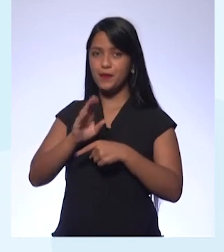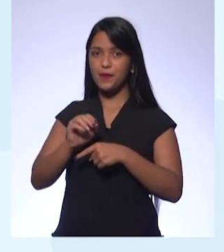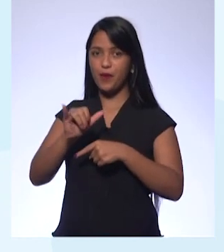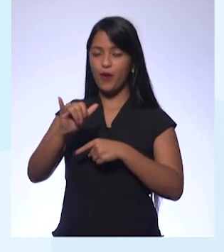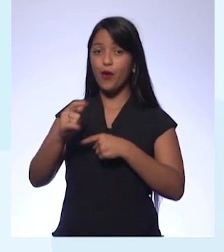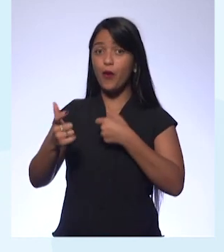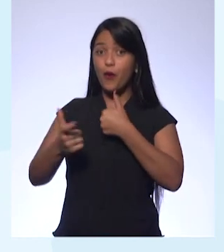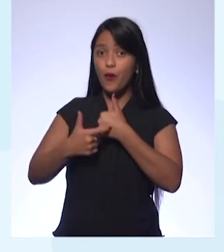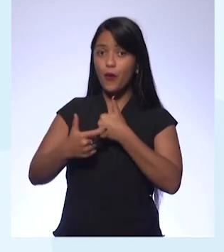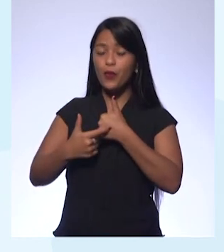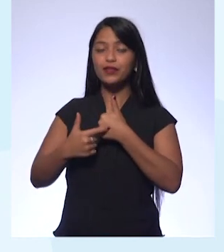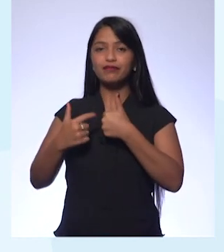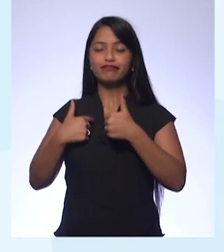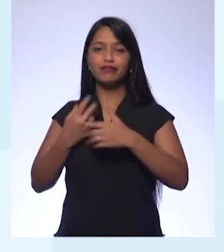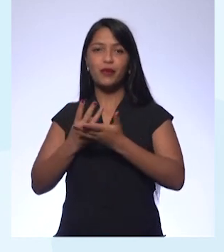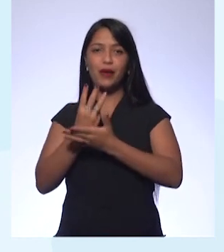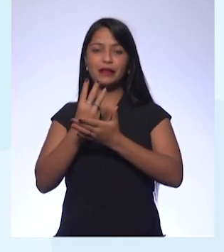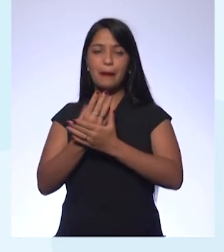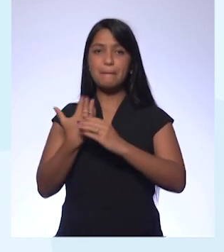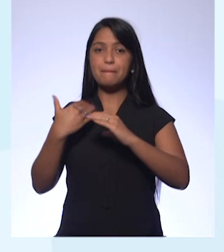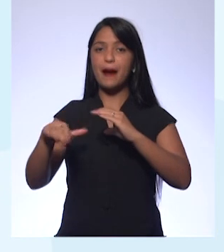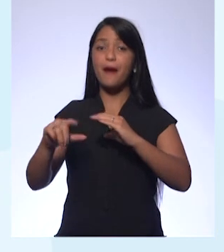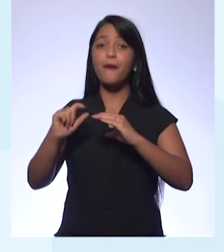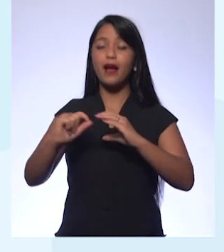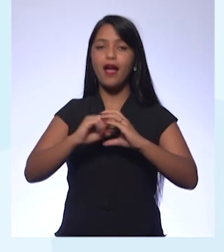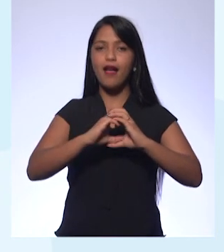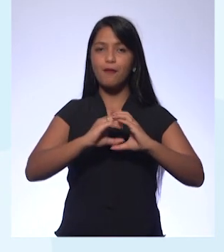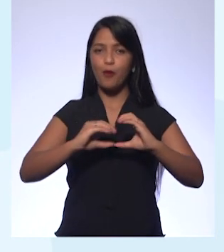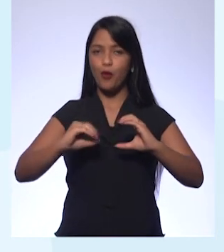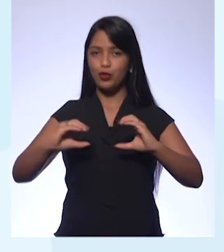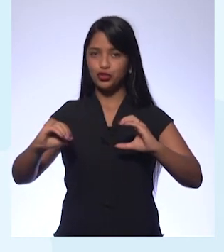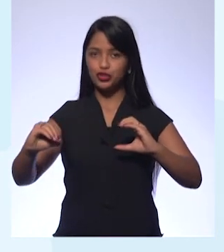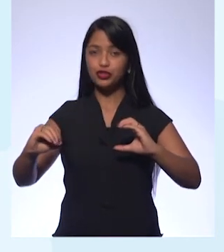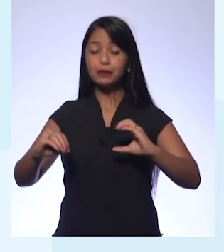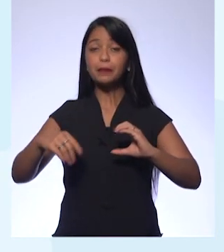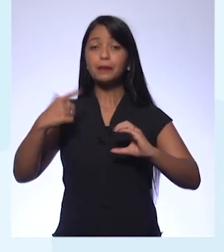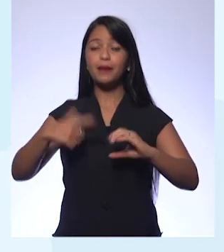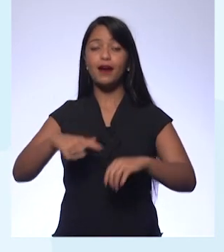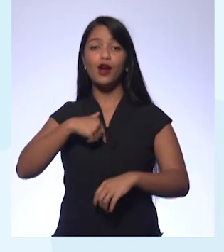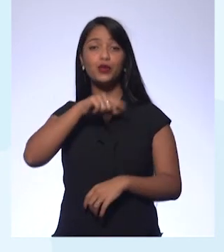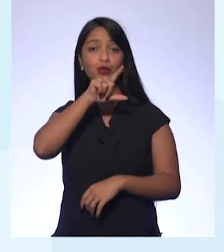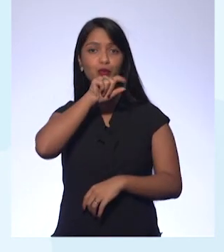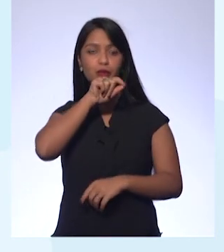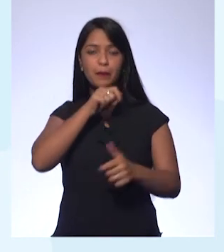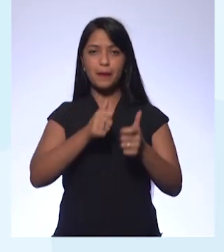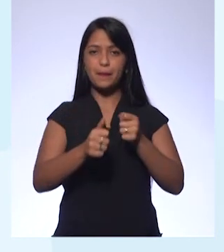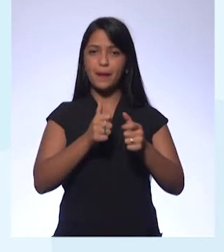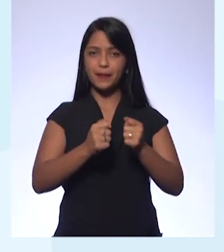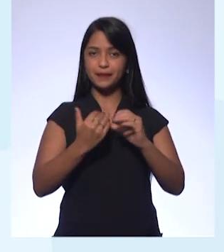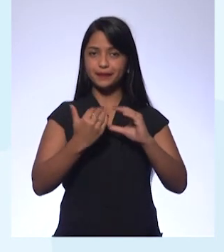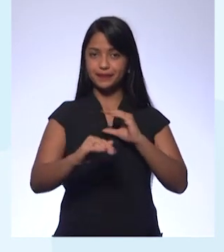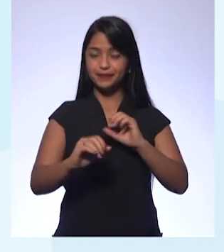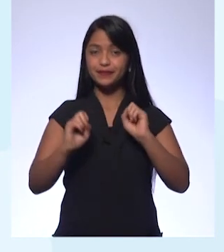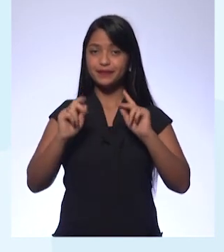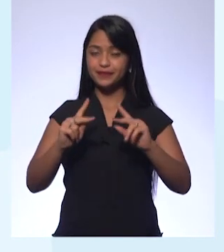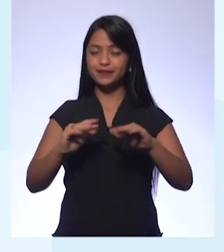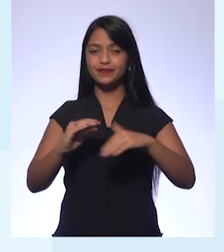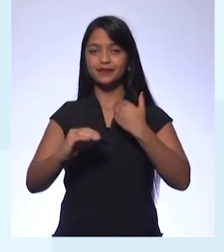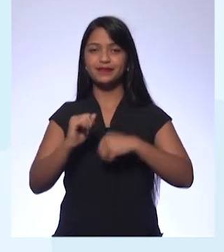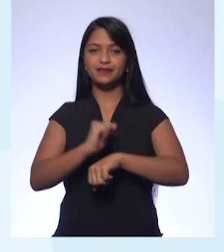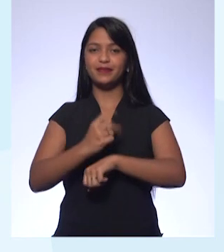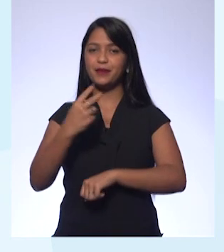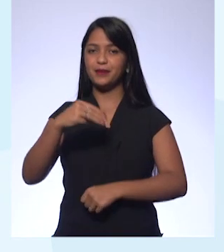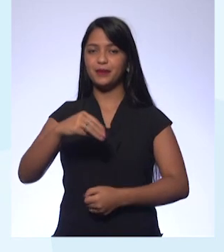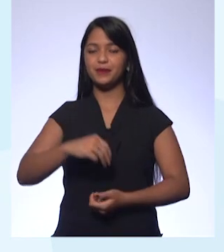envia aqueles emoticons. Acha pouco e ainda vai twittar. Então aí vocês colocam para mim, tá bom? 2 minutinhos.